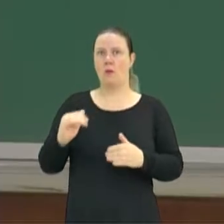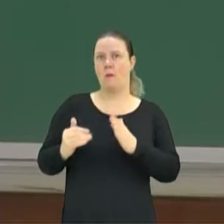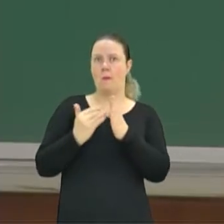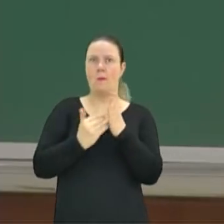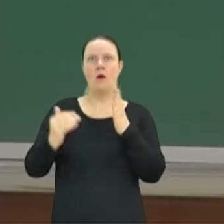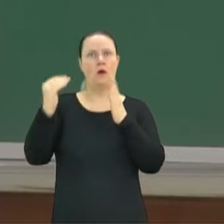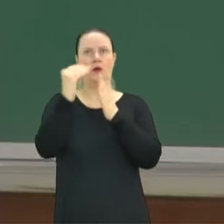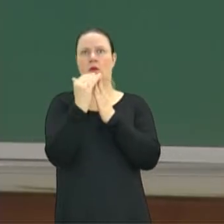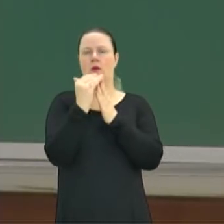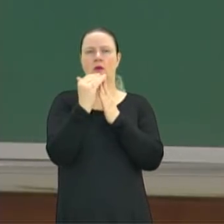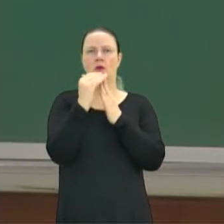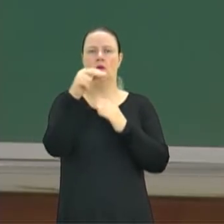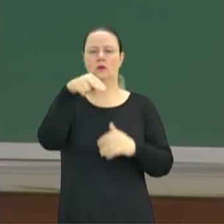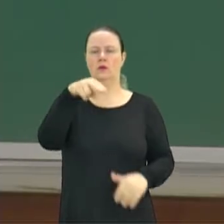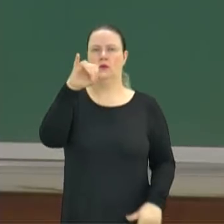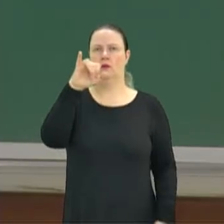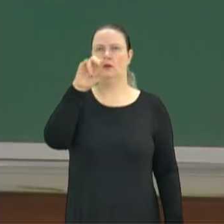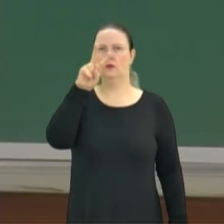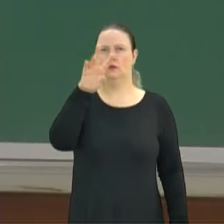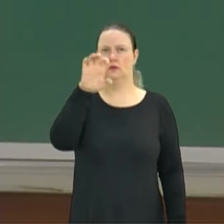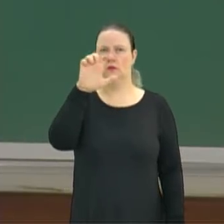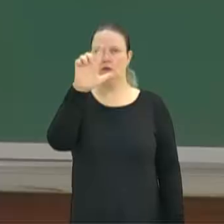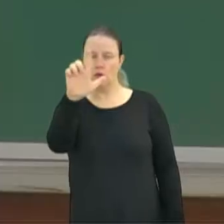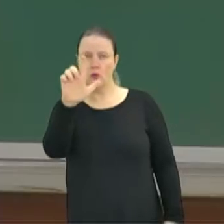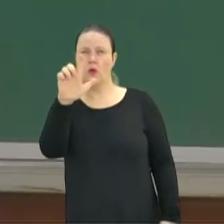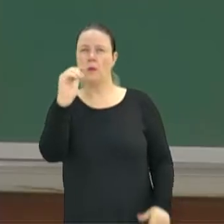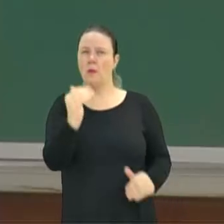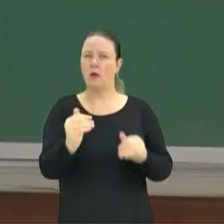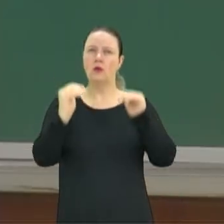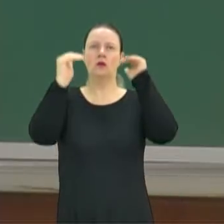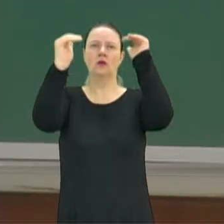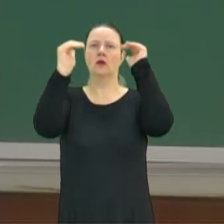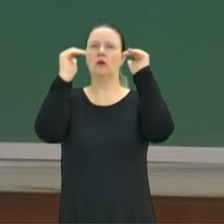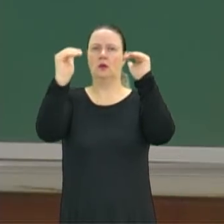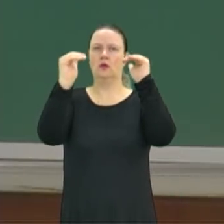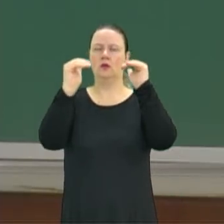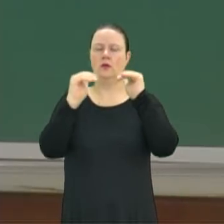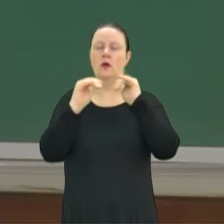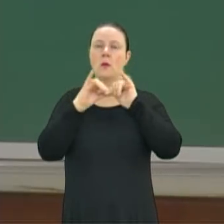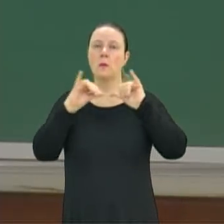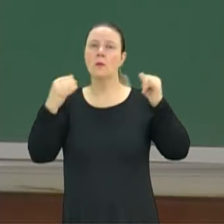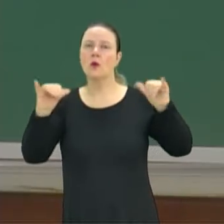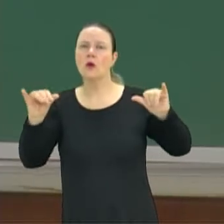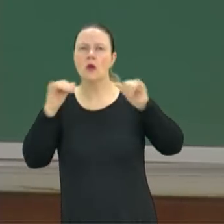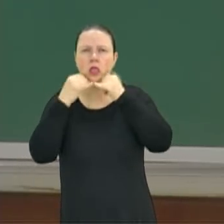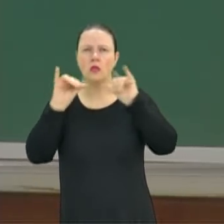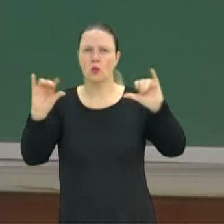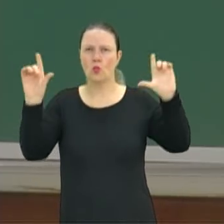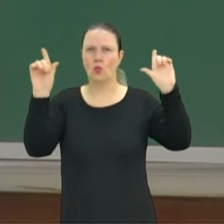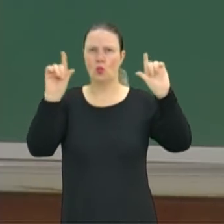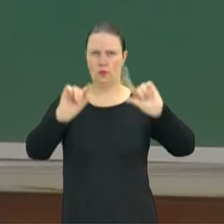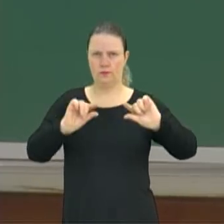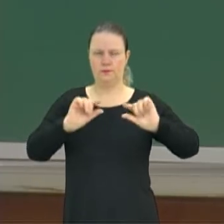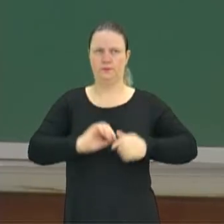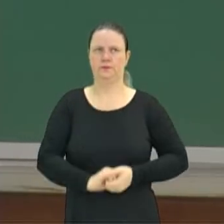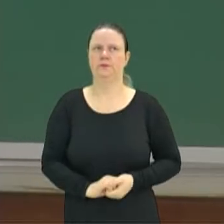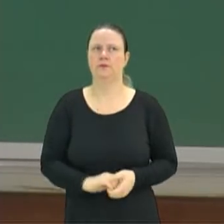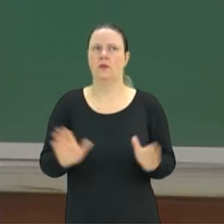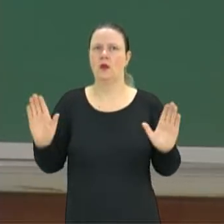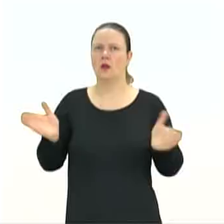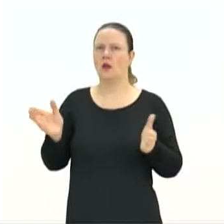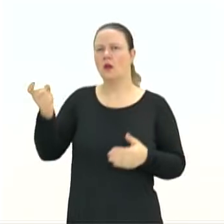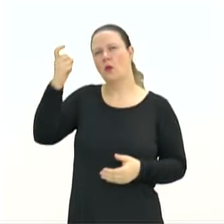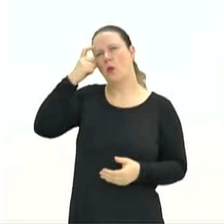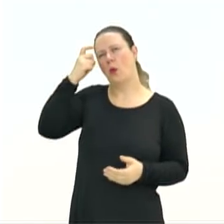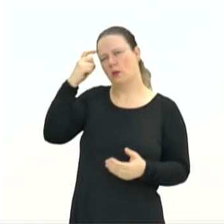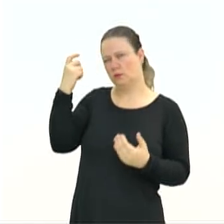trófico, menos energia e menos matéria, tá? Porque o fluxo é unidirecional. Mais um quiz, então, para você pensar sobre